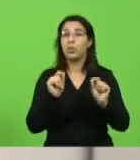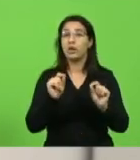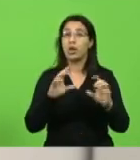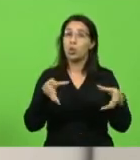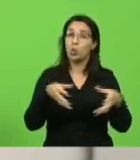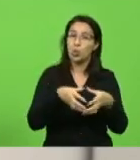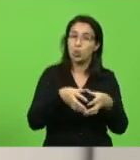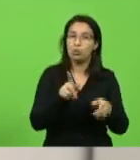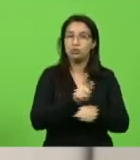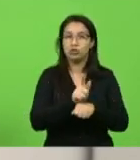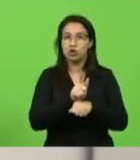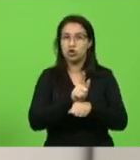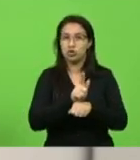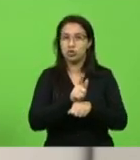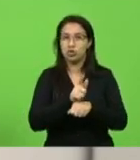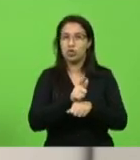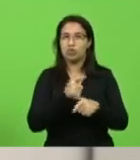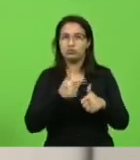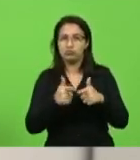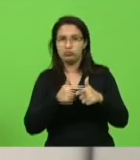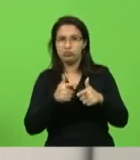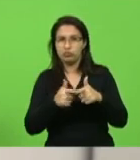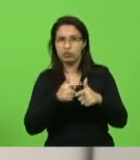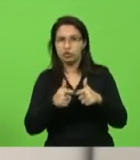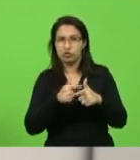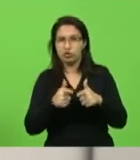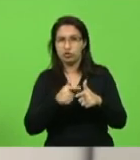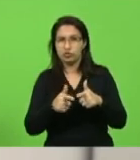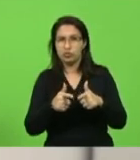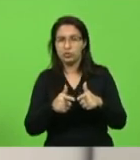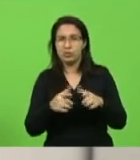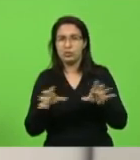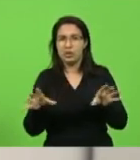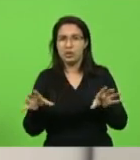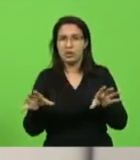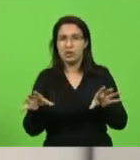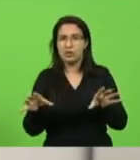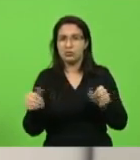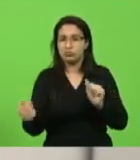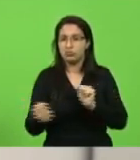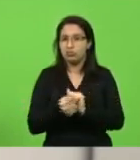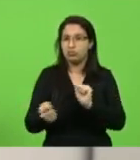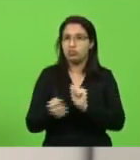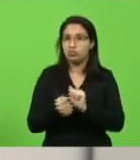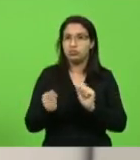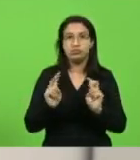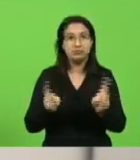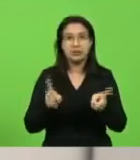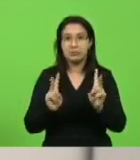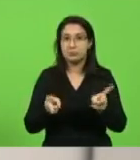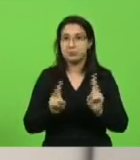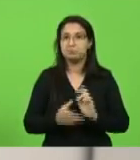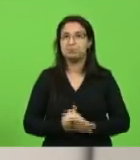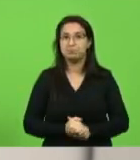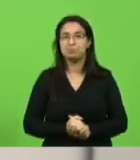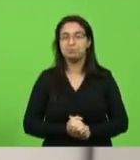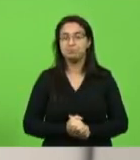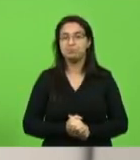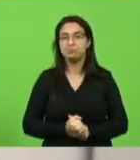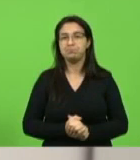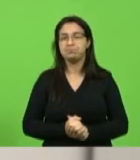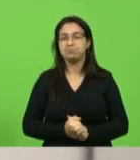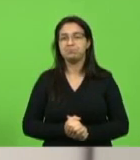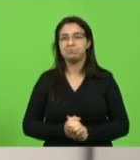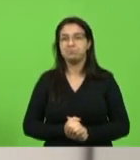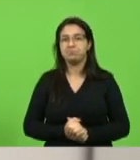de crise e o governador se reuniam diariamente. Além desses aspectos, tem-se as